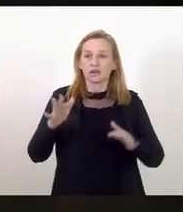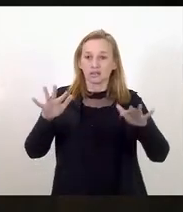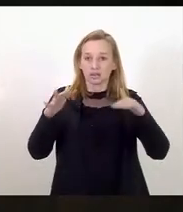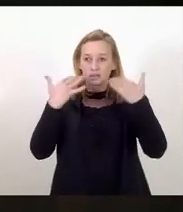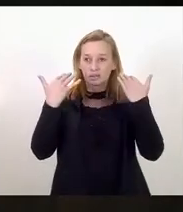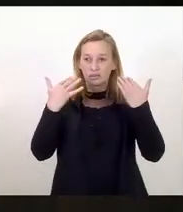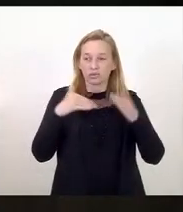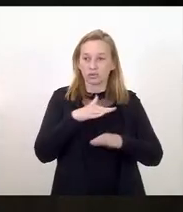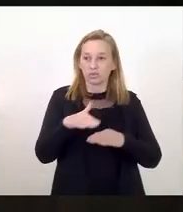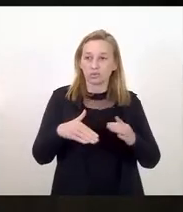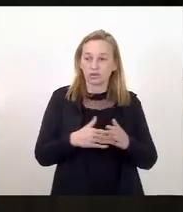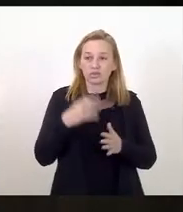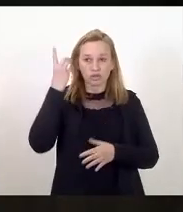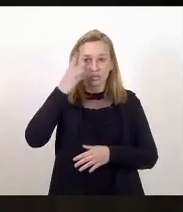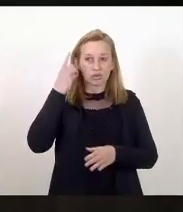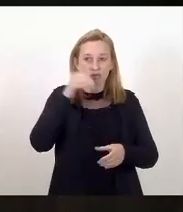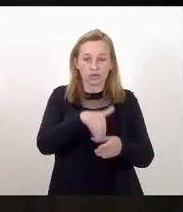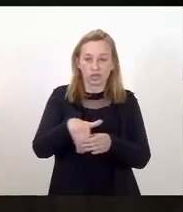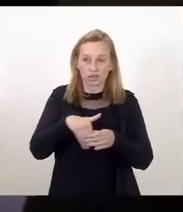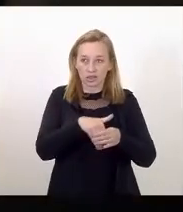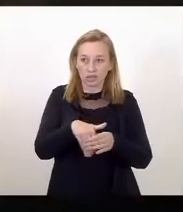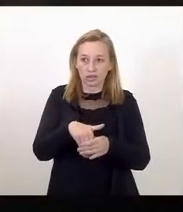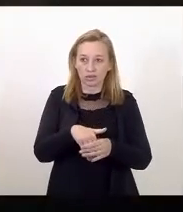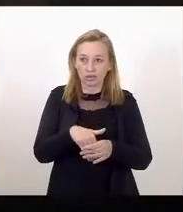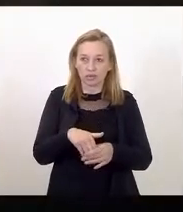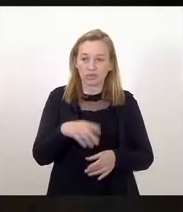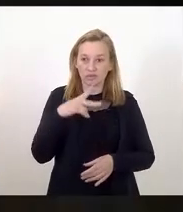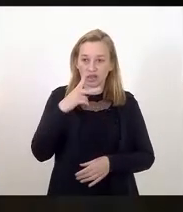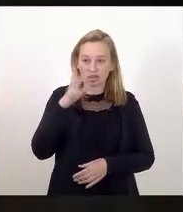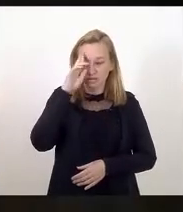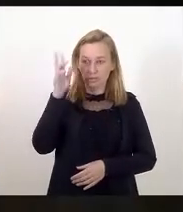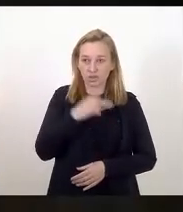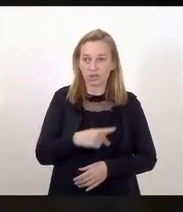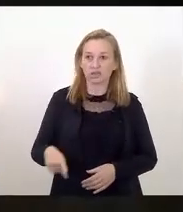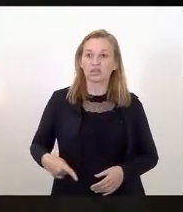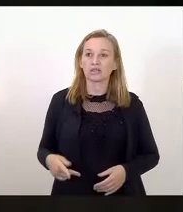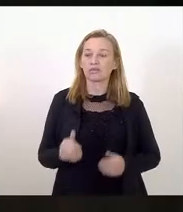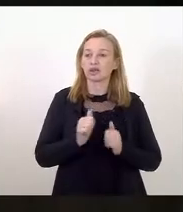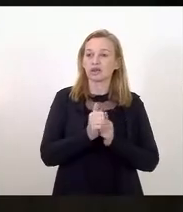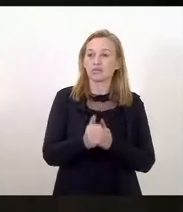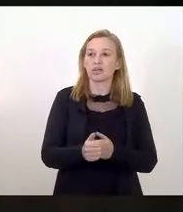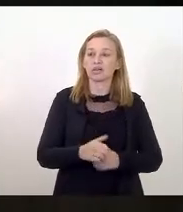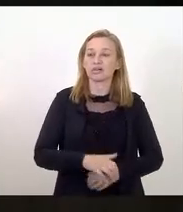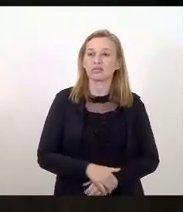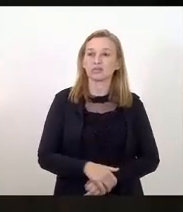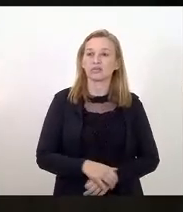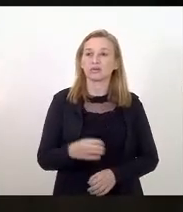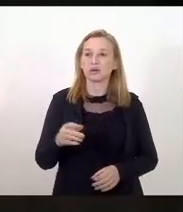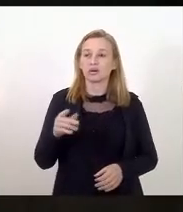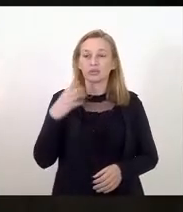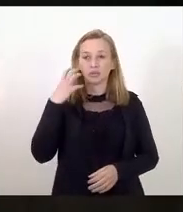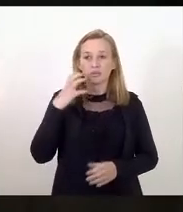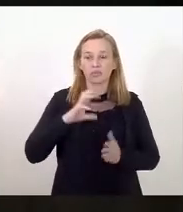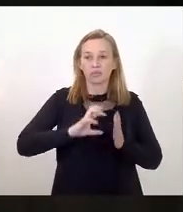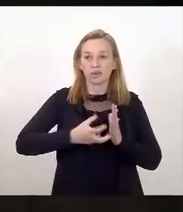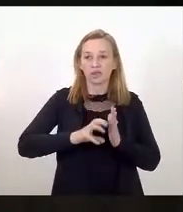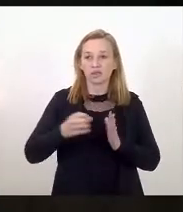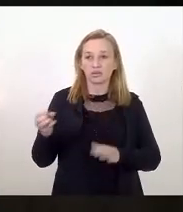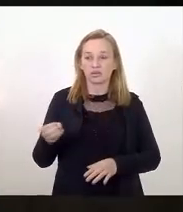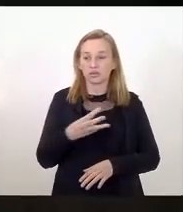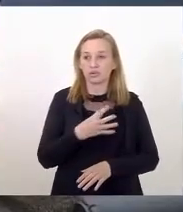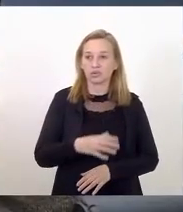procedimento de votação nominal. Para defender, presidente. Para encaminhar pelo novo deputado Alexandre.